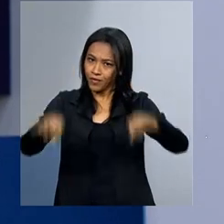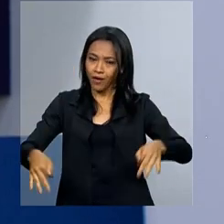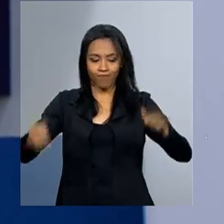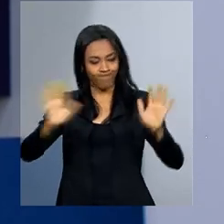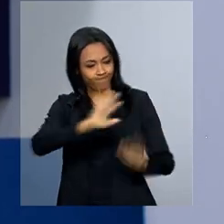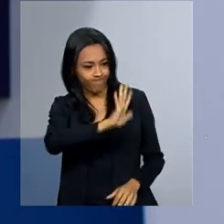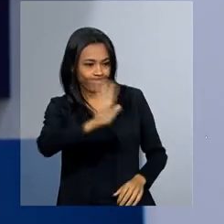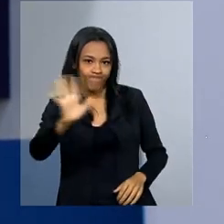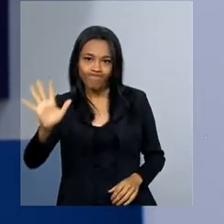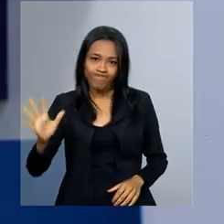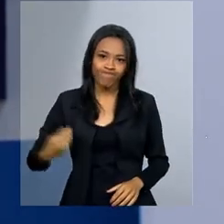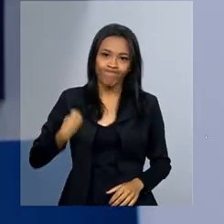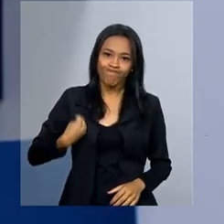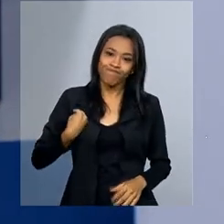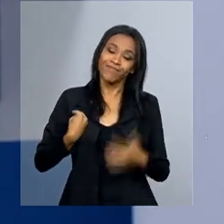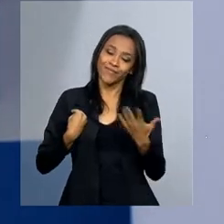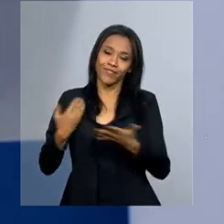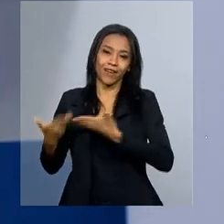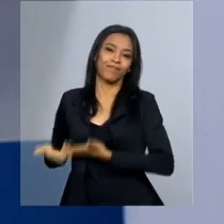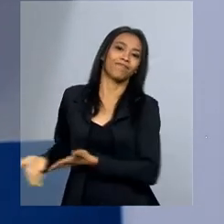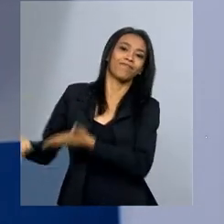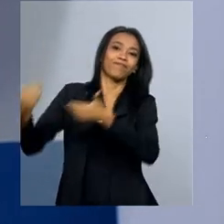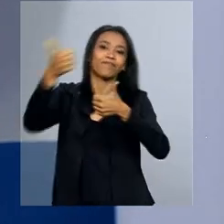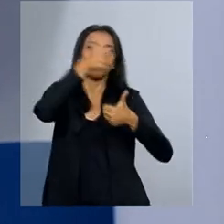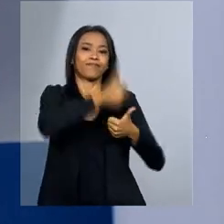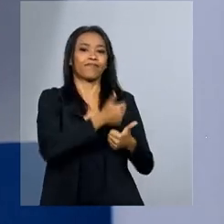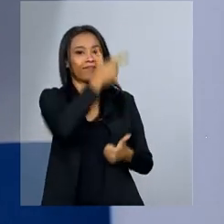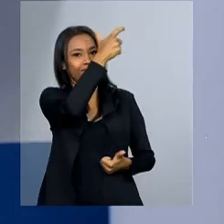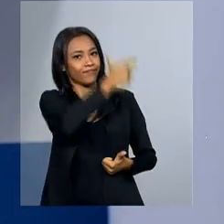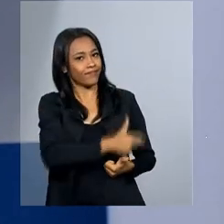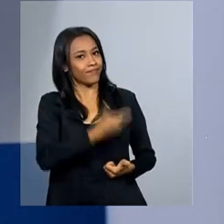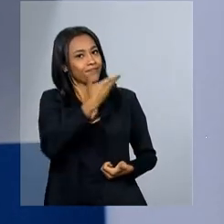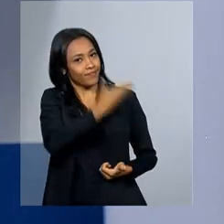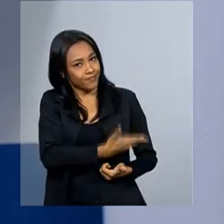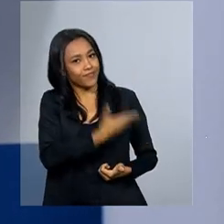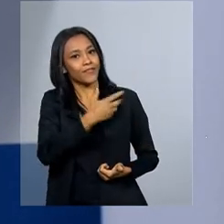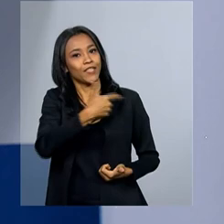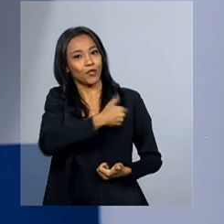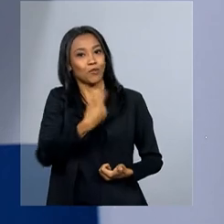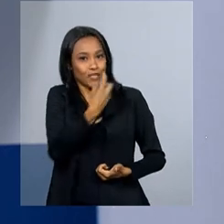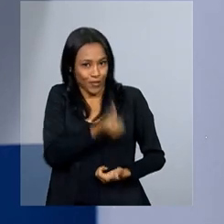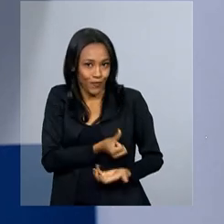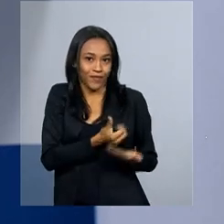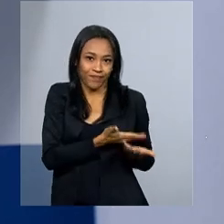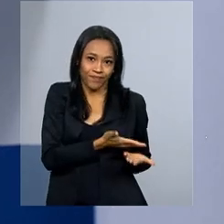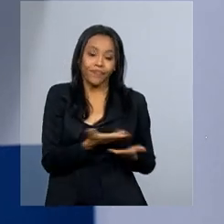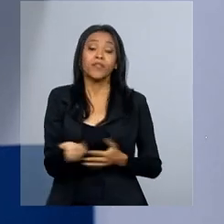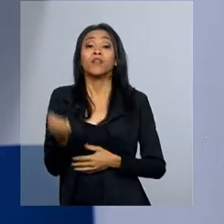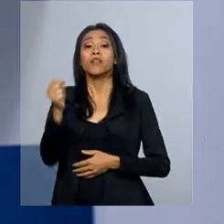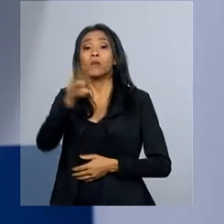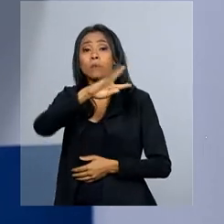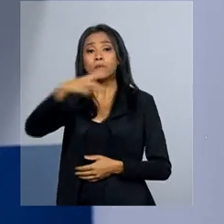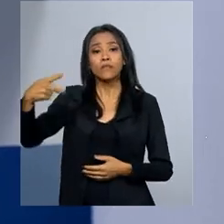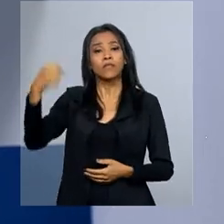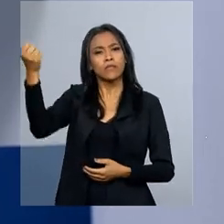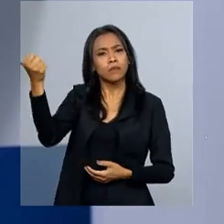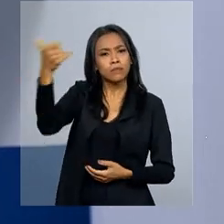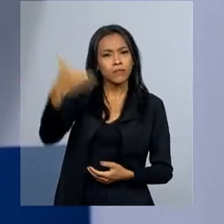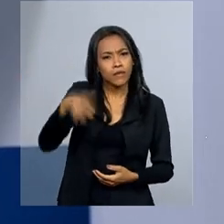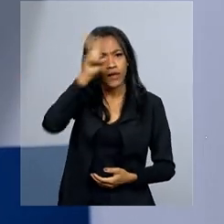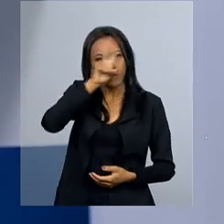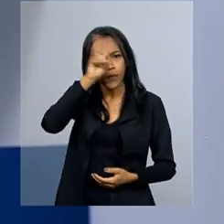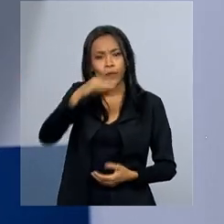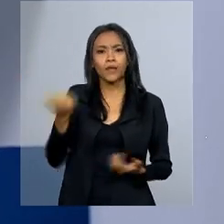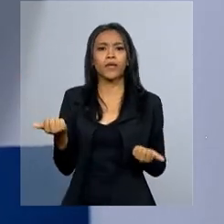autoridades presentes, já que passa o cargo para o sucessor no primeiro dia de 2019. O presidente lembrou que devolveu